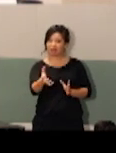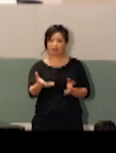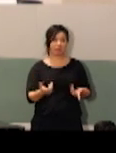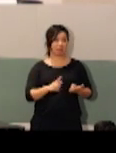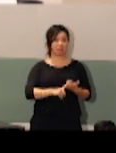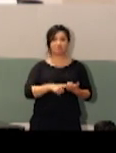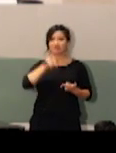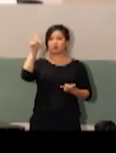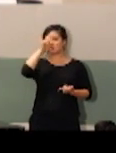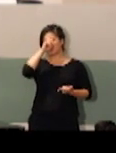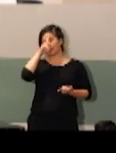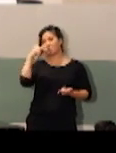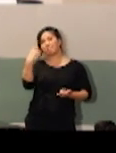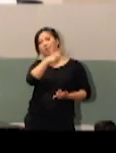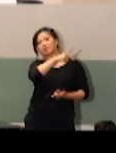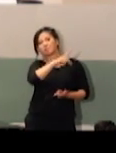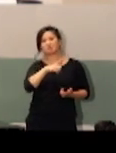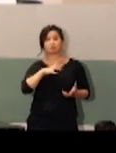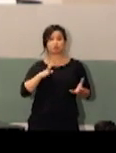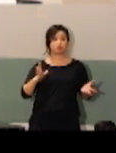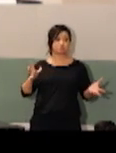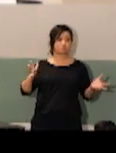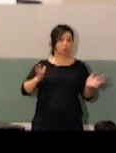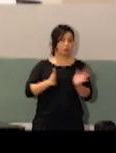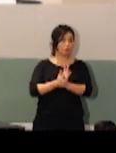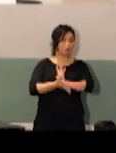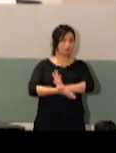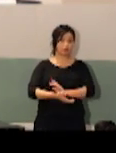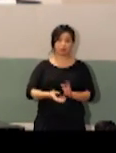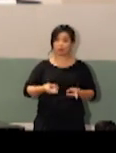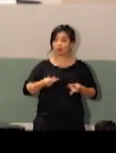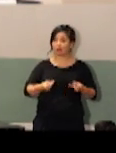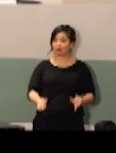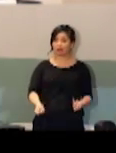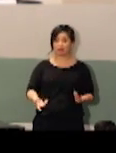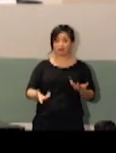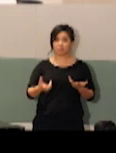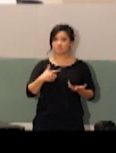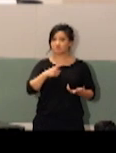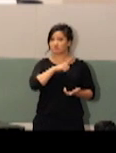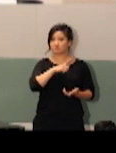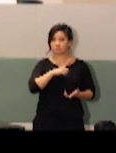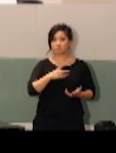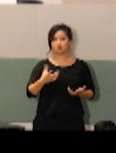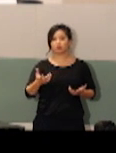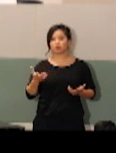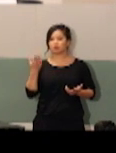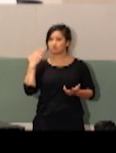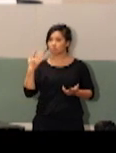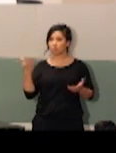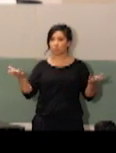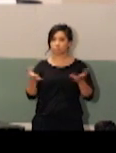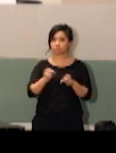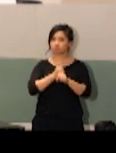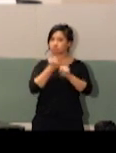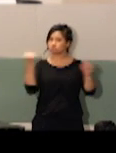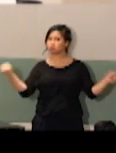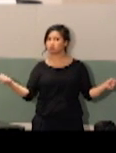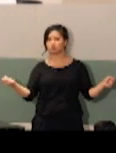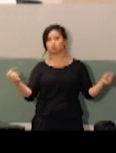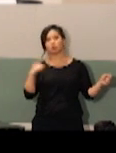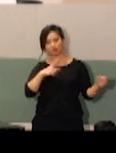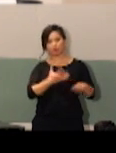pessoas. Um hospital foi construído quando tinha 20 mil habitantes e hoje é uma população gigantesca. Então,